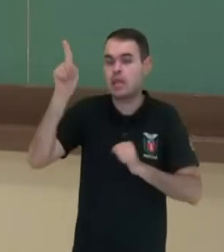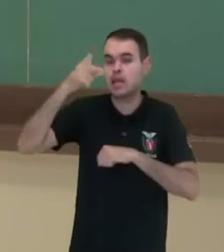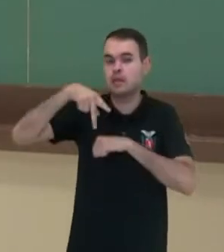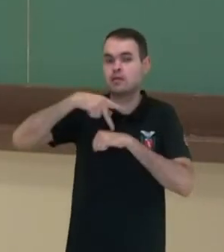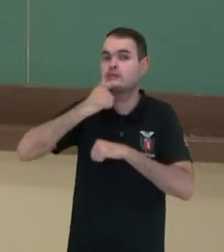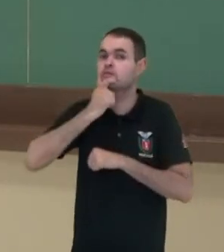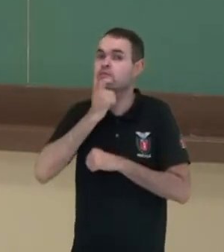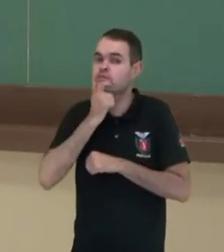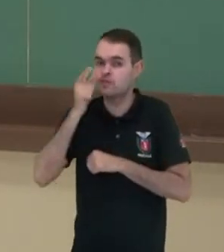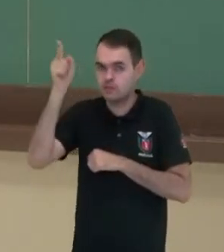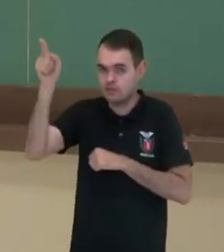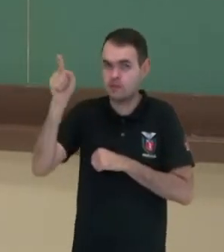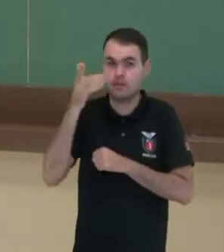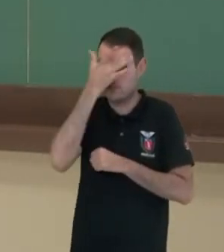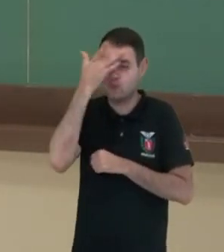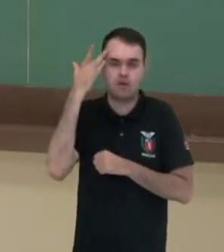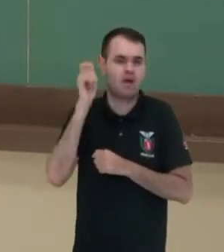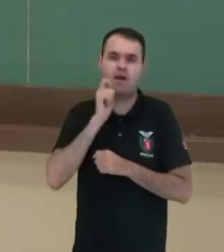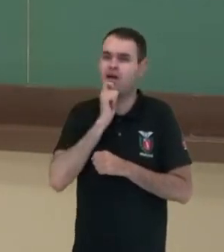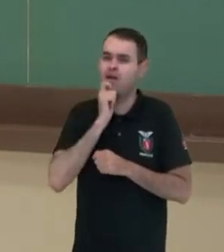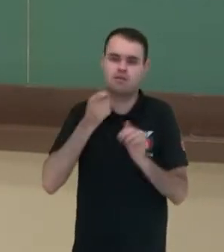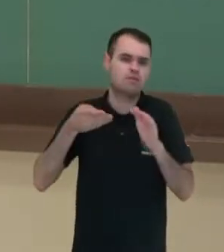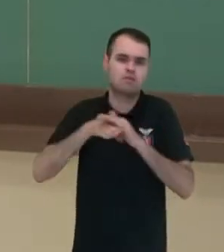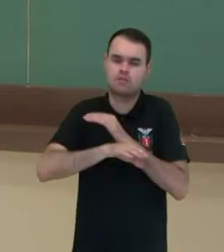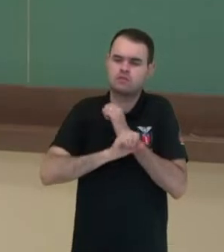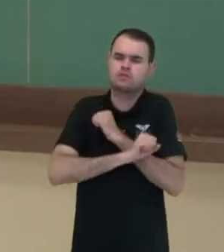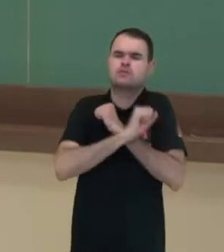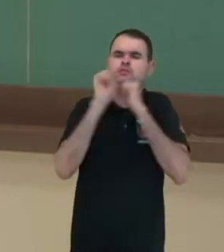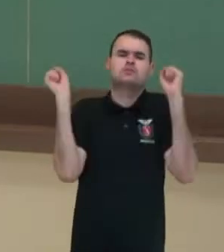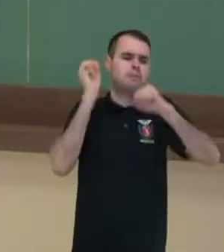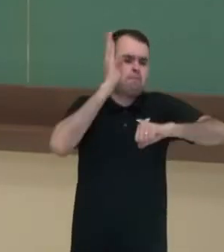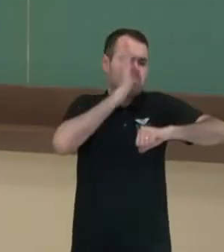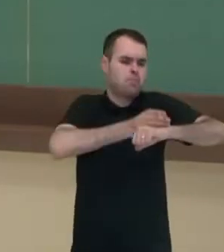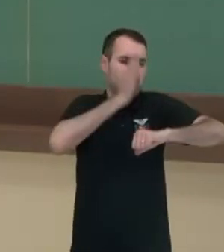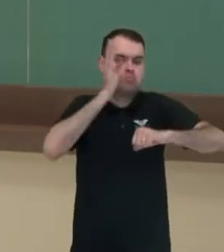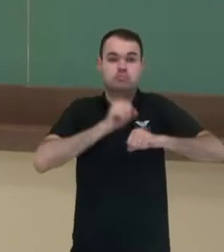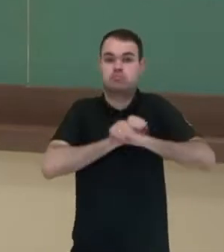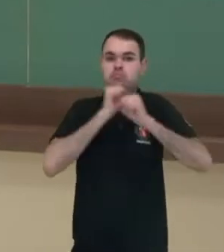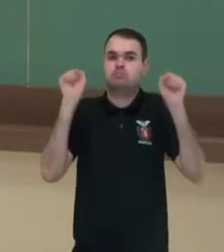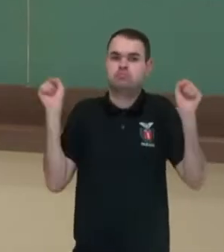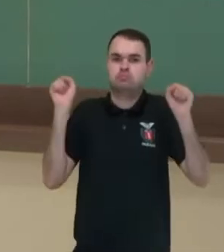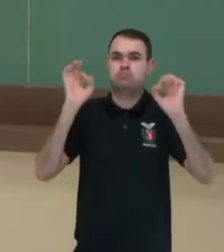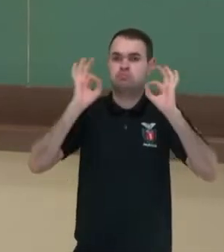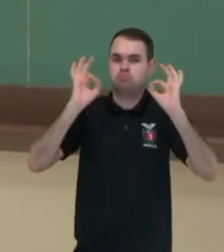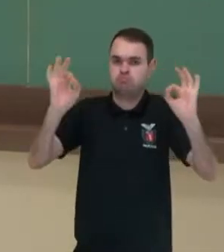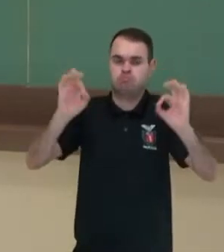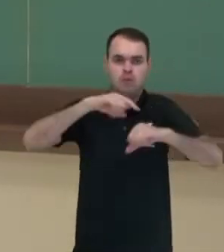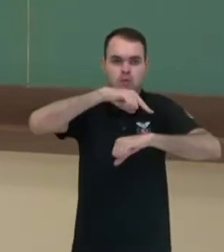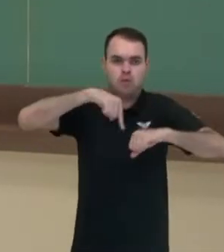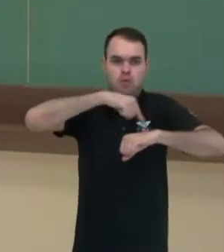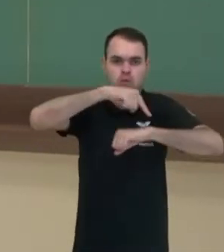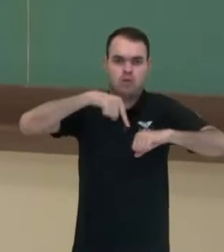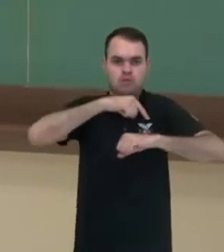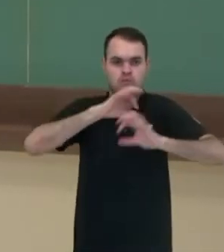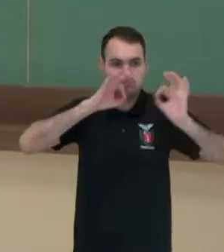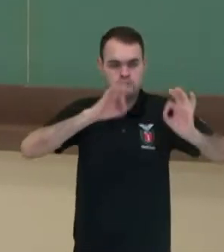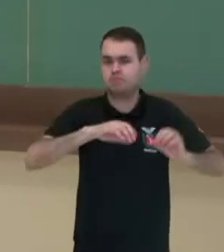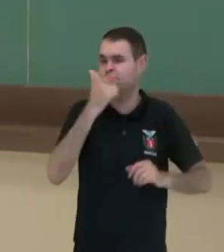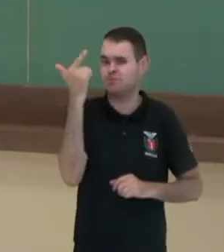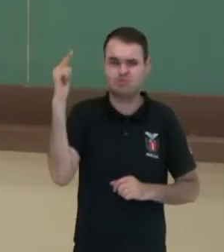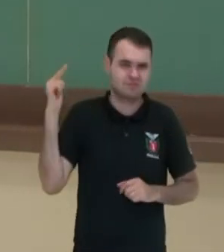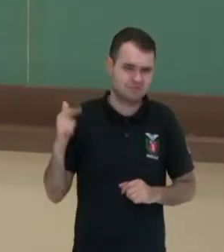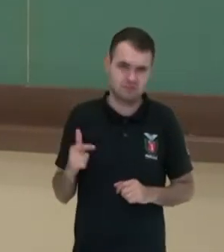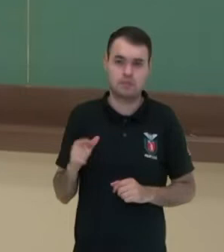Inglaterra, como as pessoas não estavam ainda acostumadas com a pontualidade do trabalho fabril e tudo mais, havia um